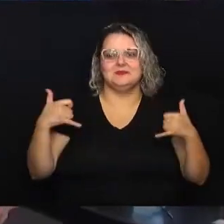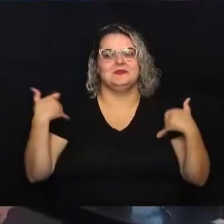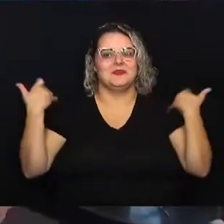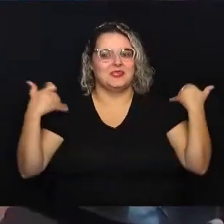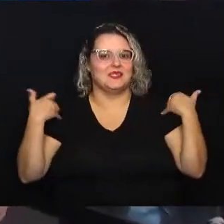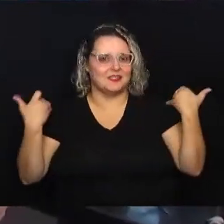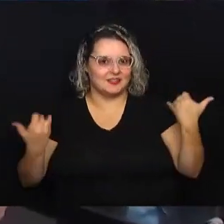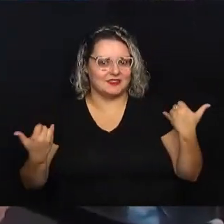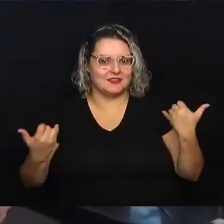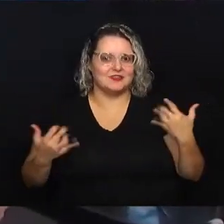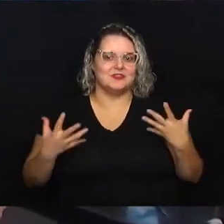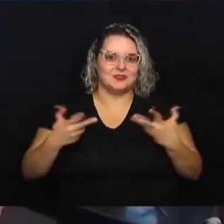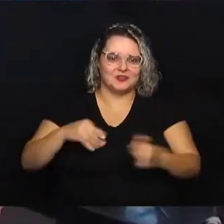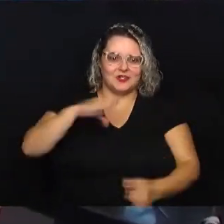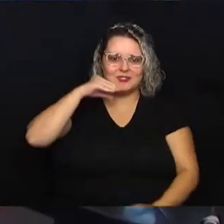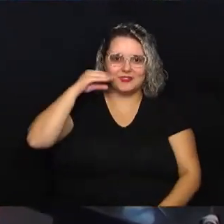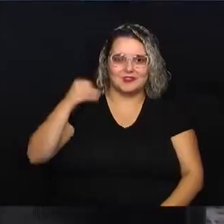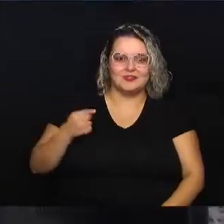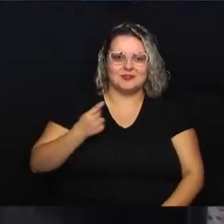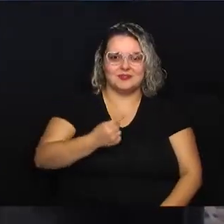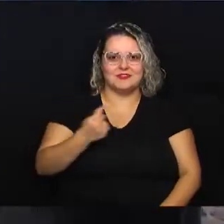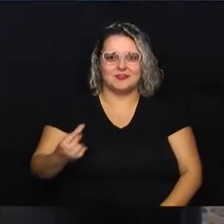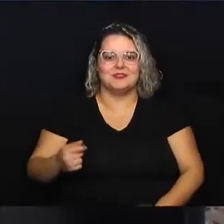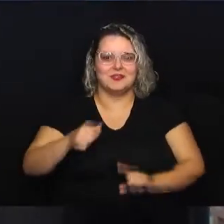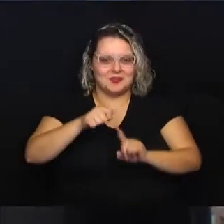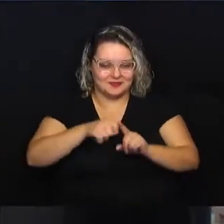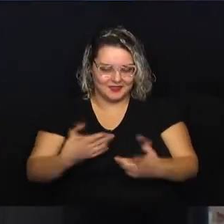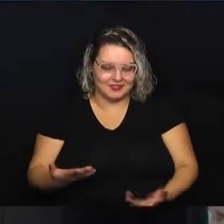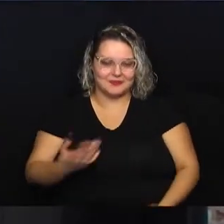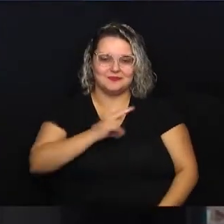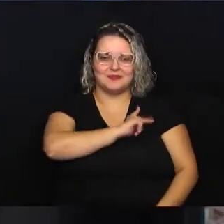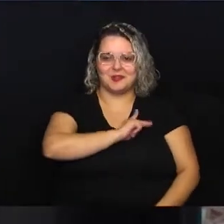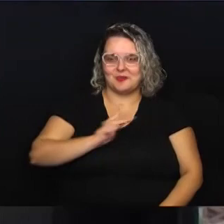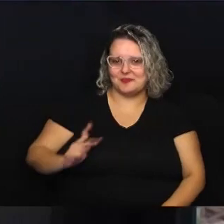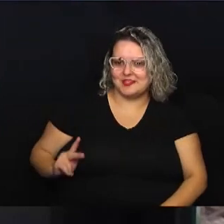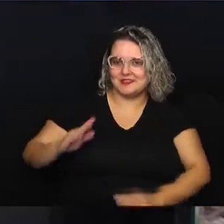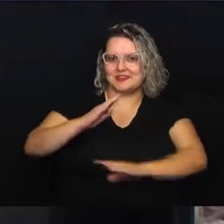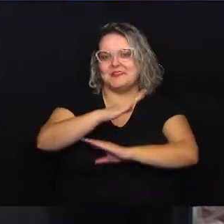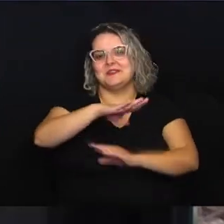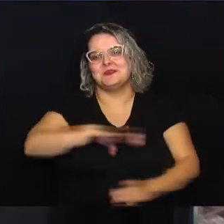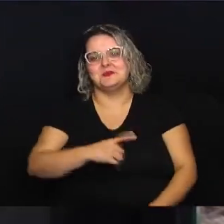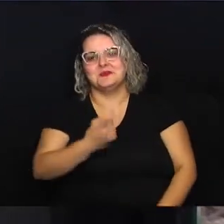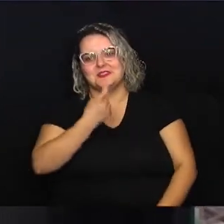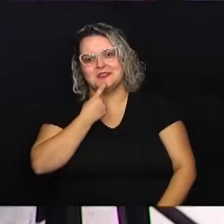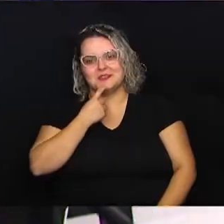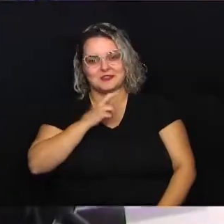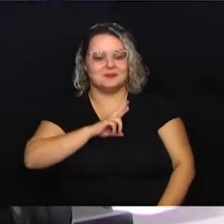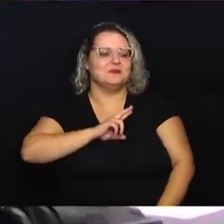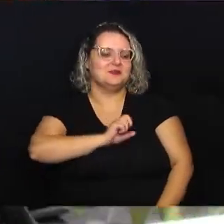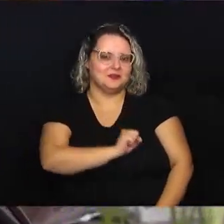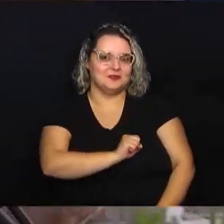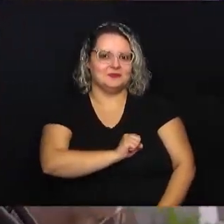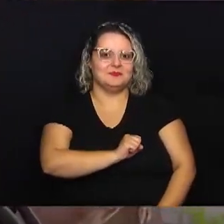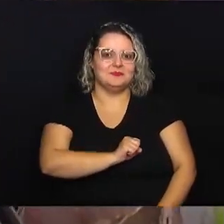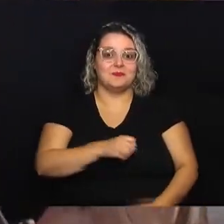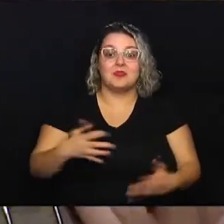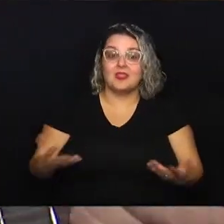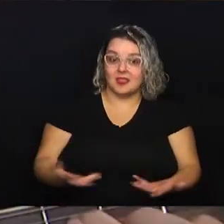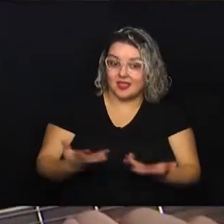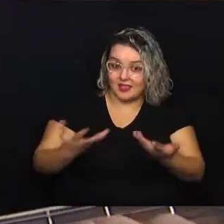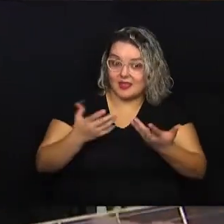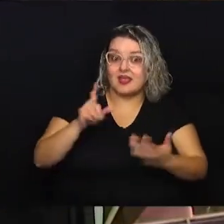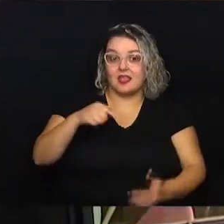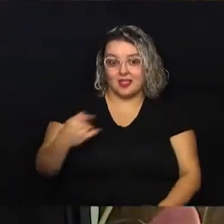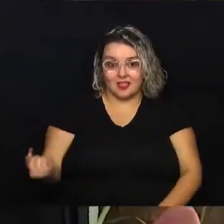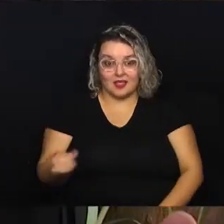dos colaboradores de cada mês. Para o presidente da Câmara Municipal, Luiz Rossini, a iniciativa é muito